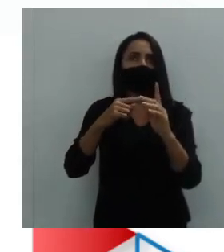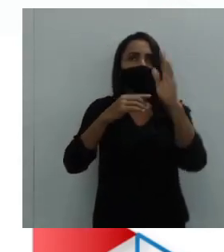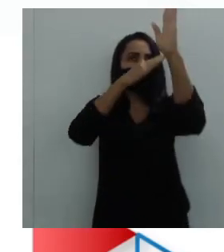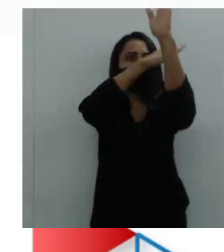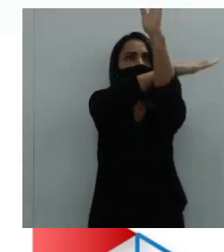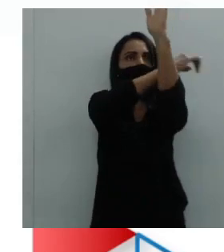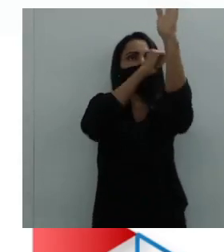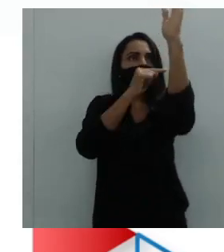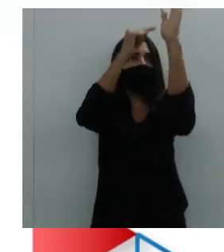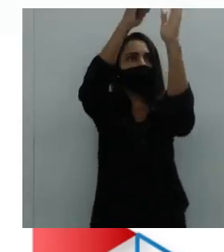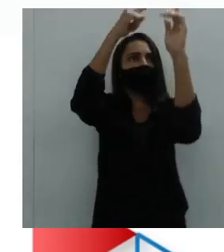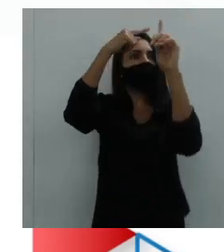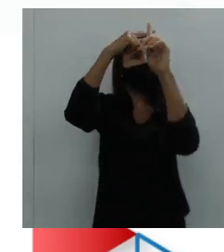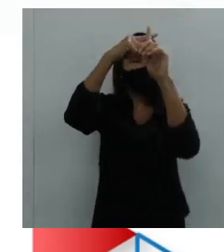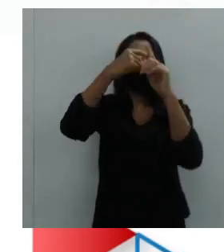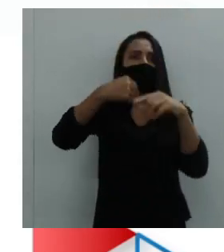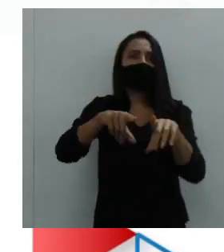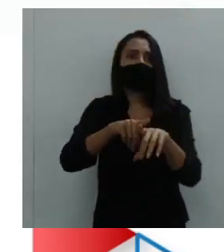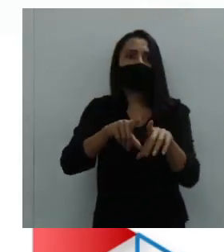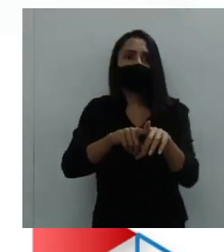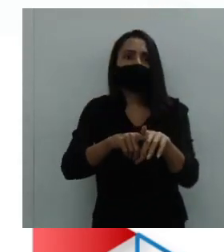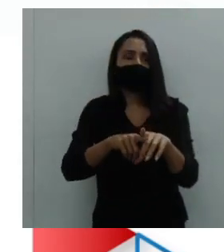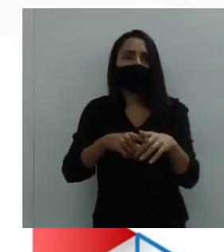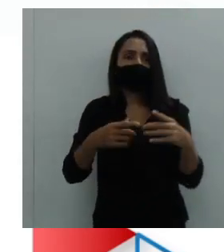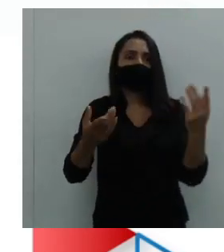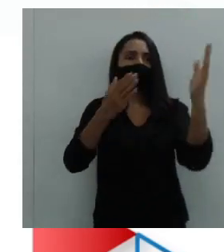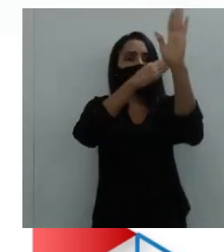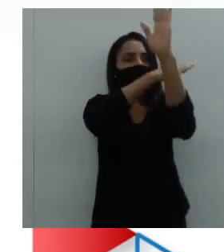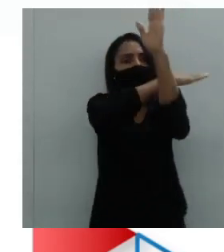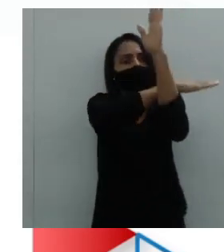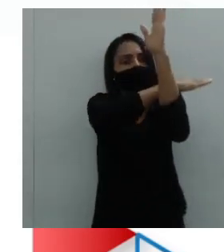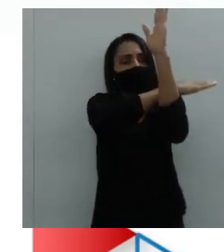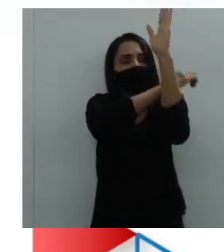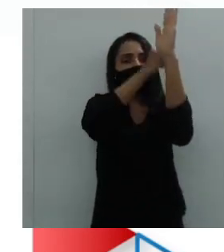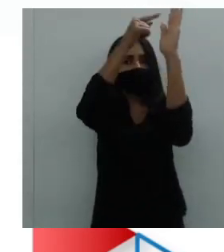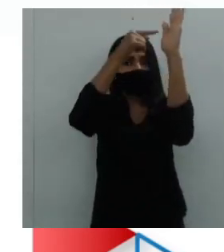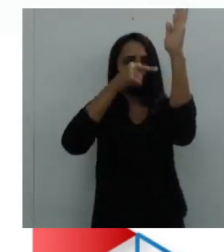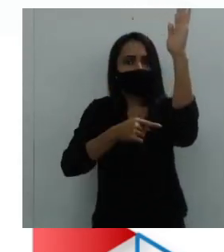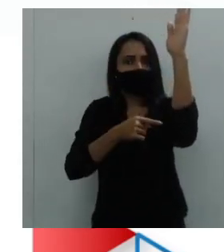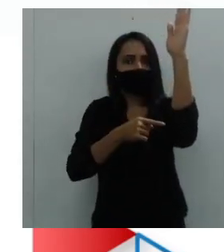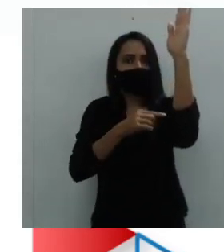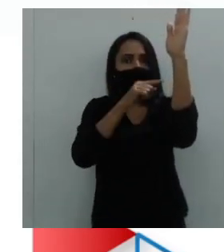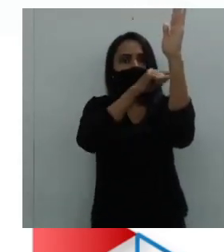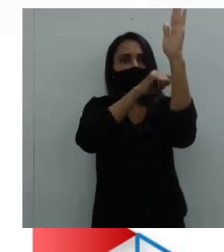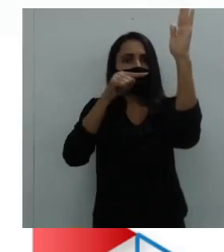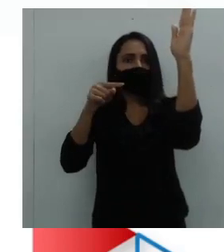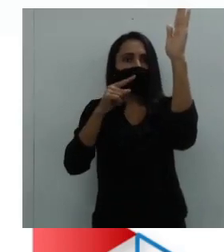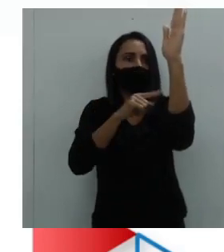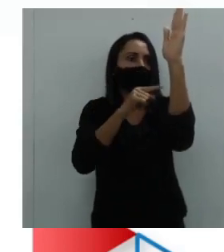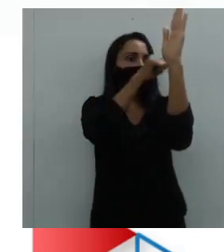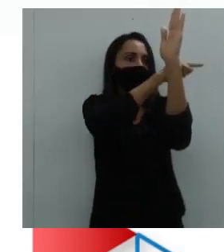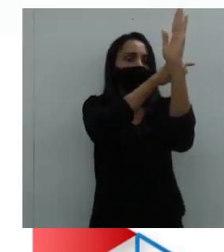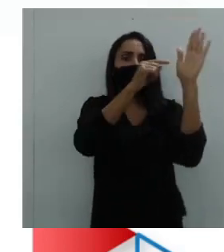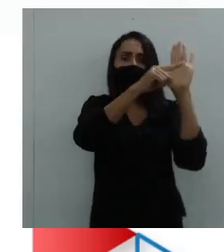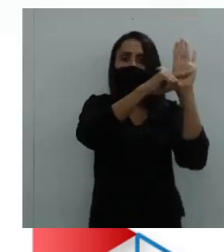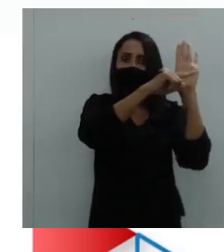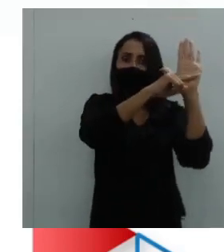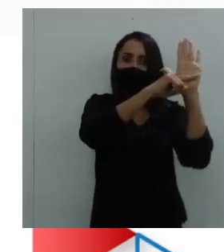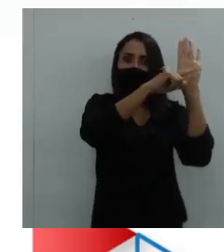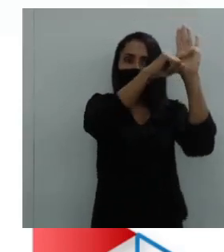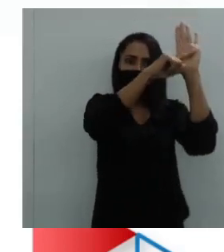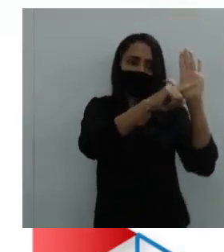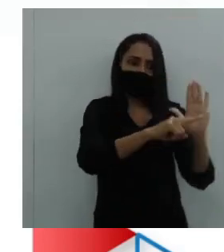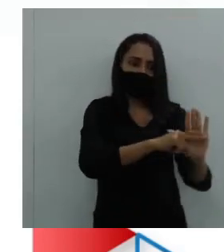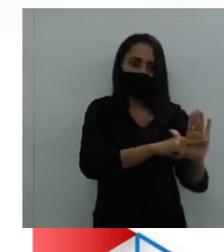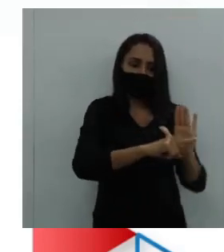0 avançando. No segundo quadrante eu tenho mais para y e menos para x. No terceiro eu tenho tudo menos, vai ser menos para y,